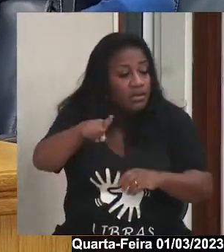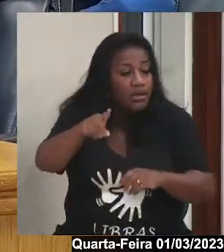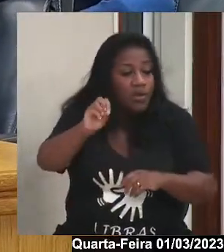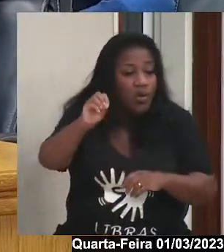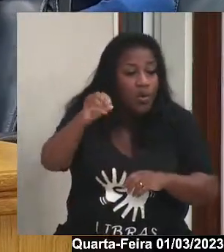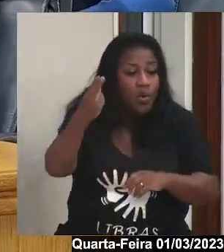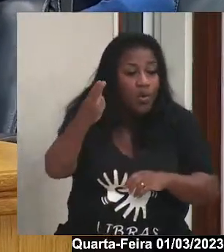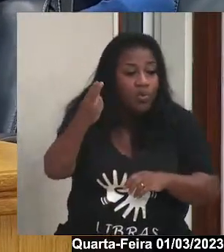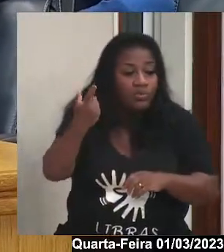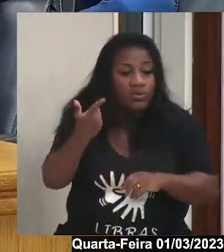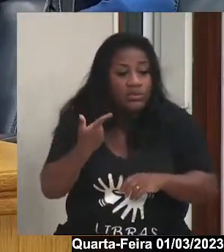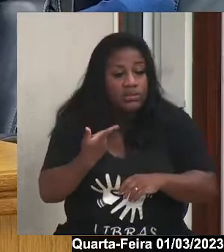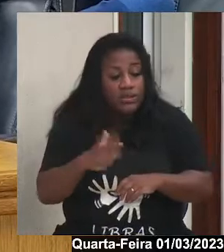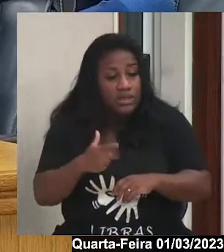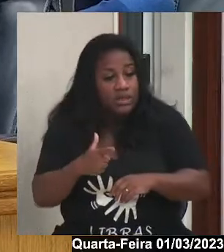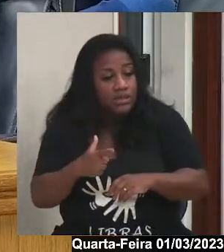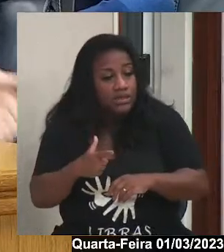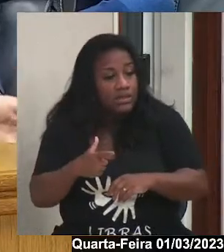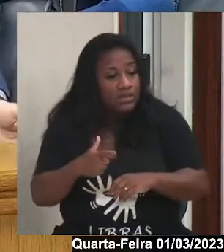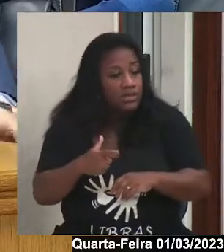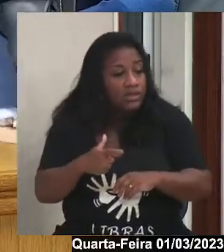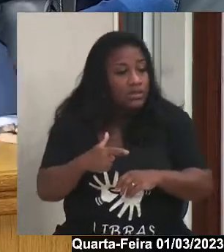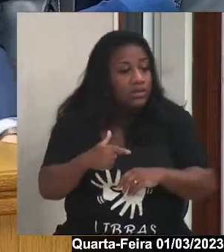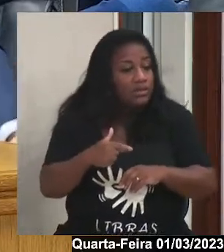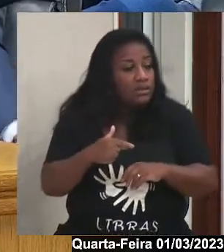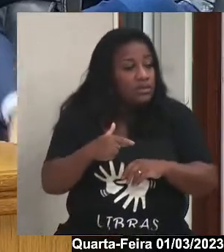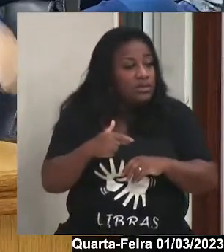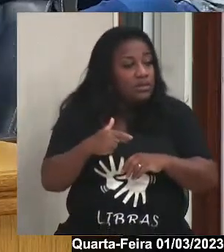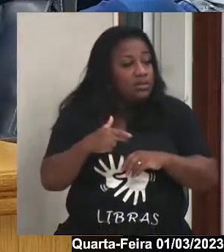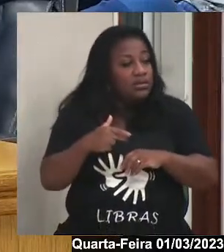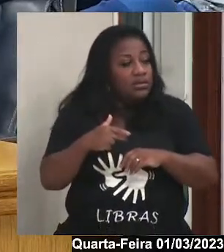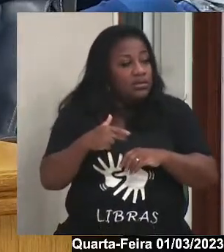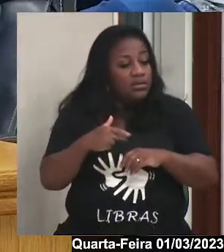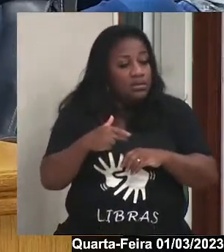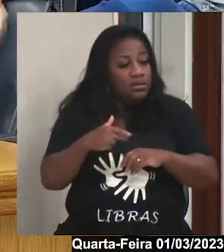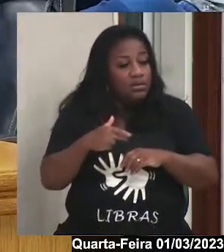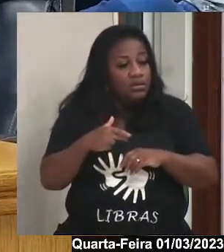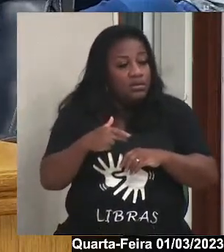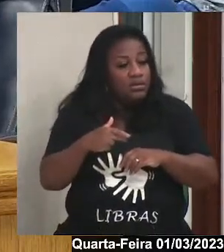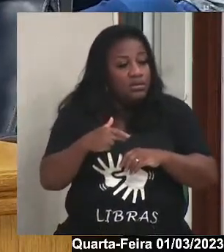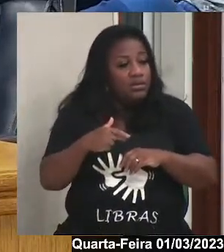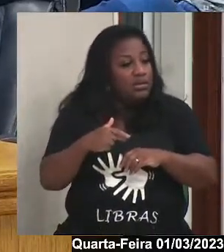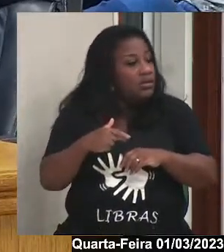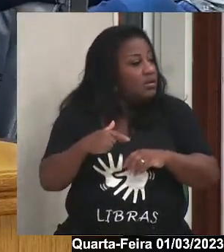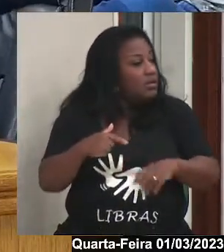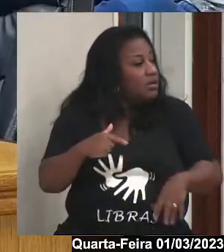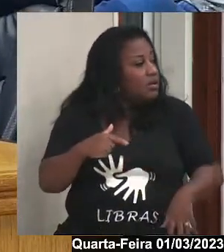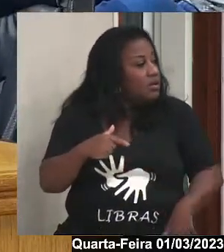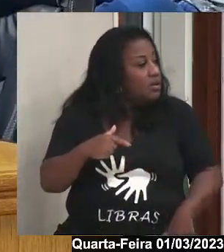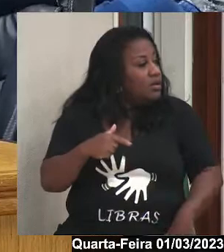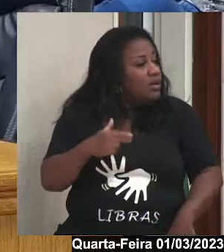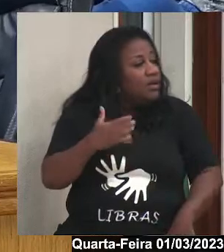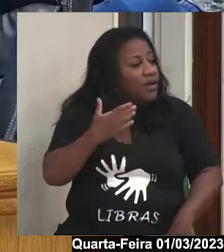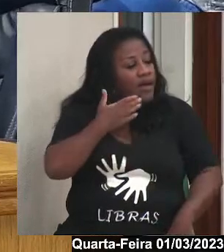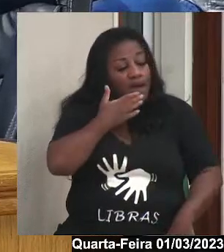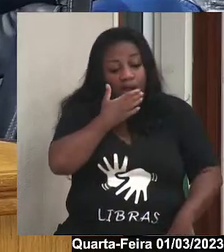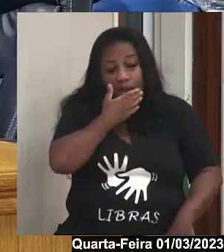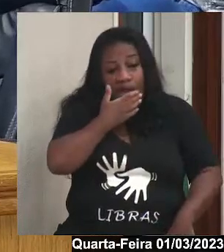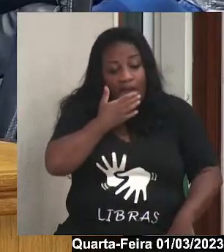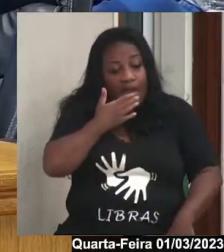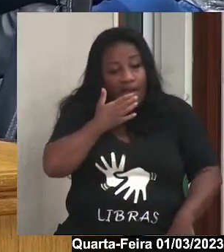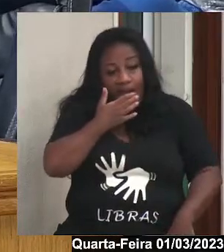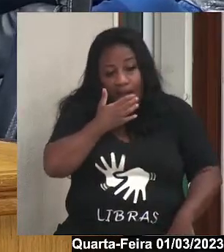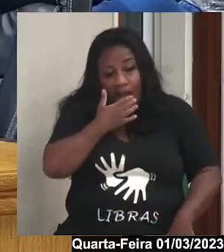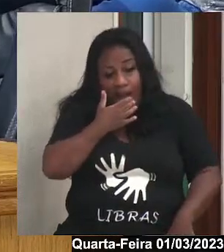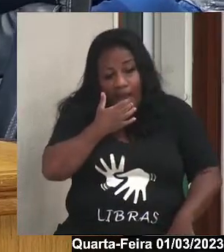ter ido ou não ter ido, né? Então, assim, eu queria que o senhor estivesse aqui, né, respeitar essa fala, igual respeitar as outras coisas. Conselho, uma parte, vereador